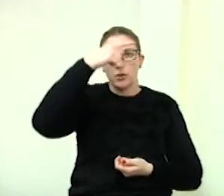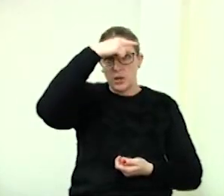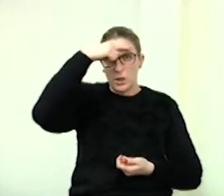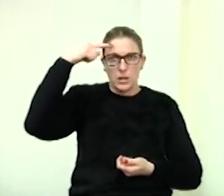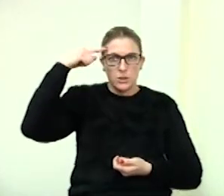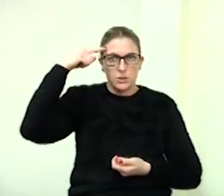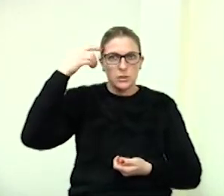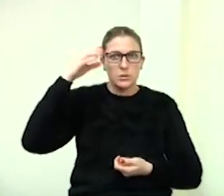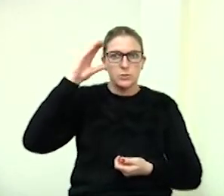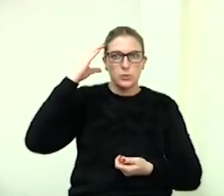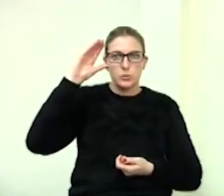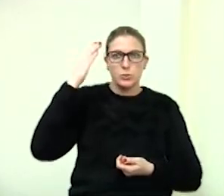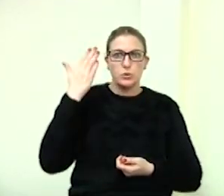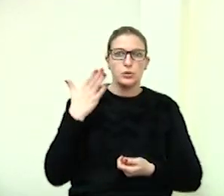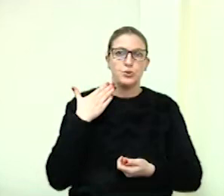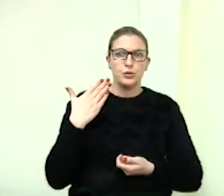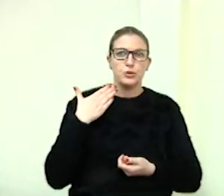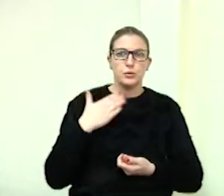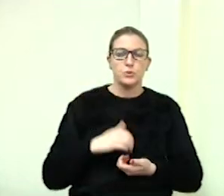vereador Gilson.